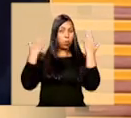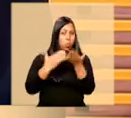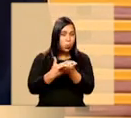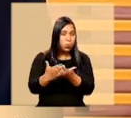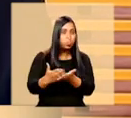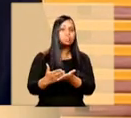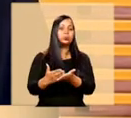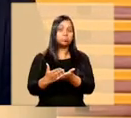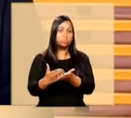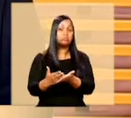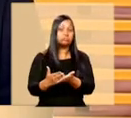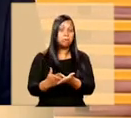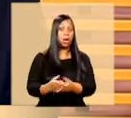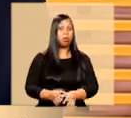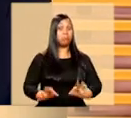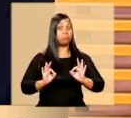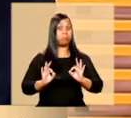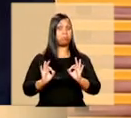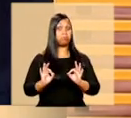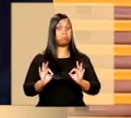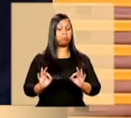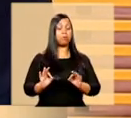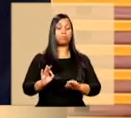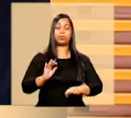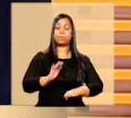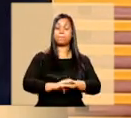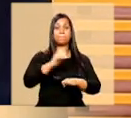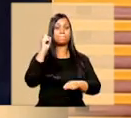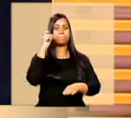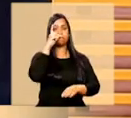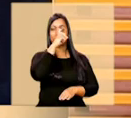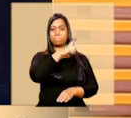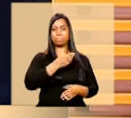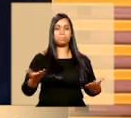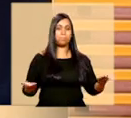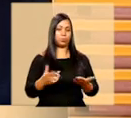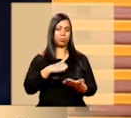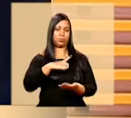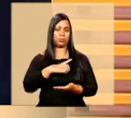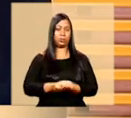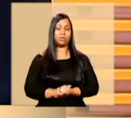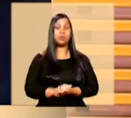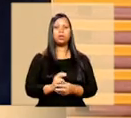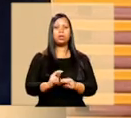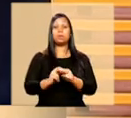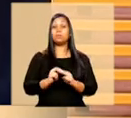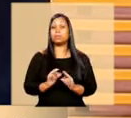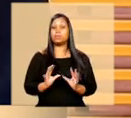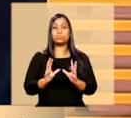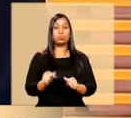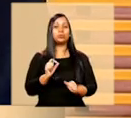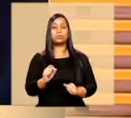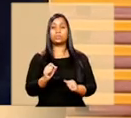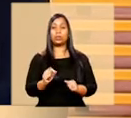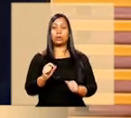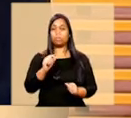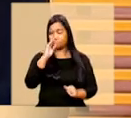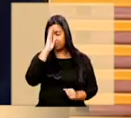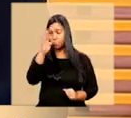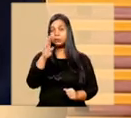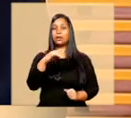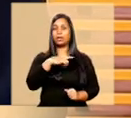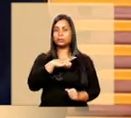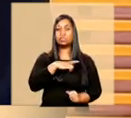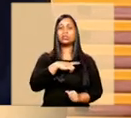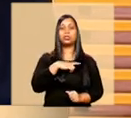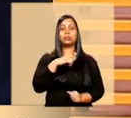De pulmão é fantástico, porque talvez seja um dos mais complexos que nós temos hoje, né? Devido a toda a prioridade que tem os